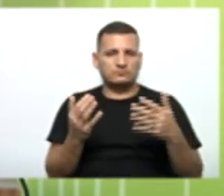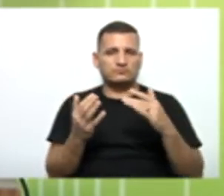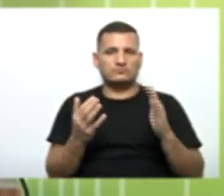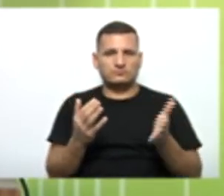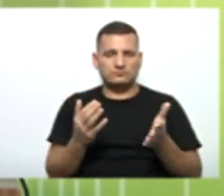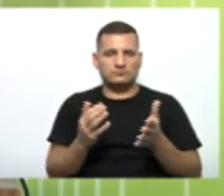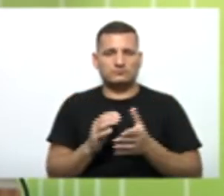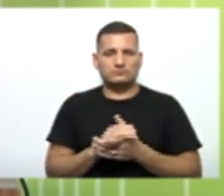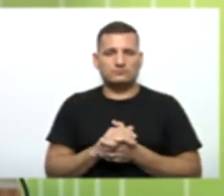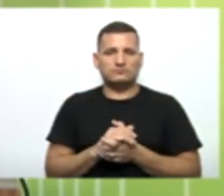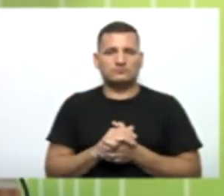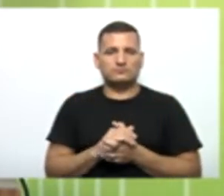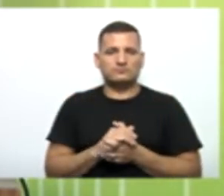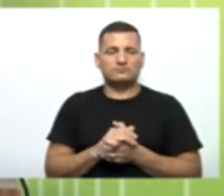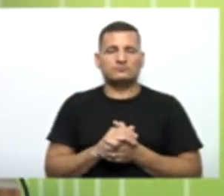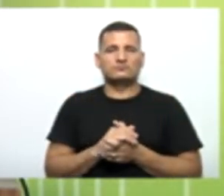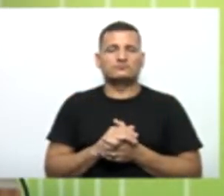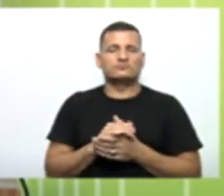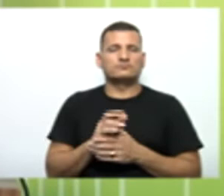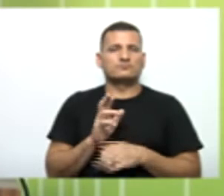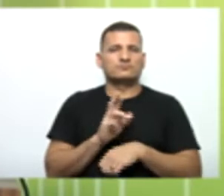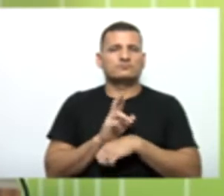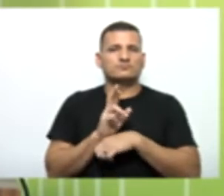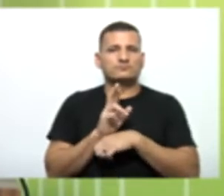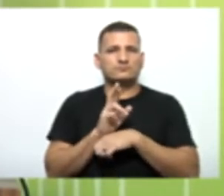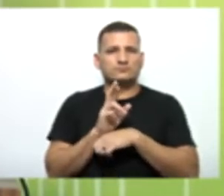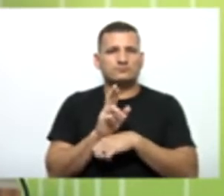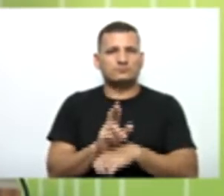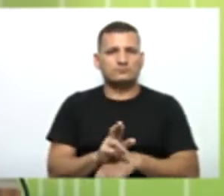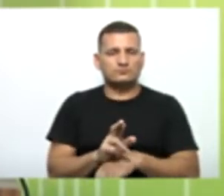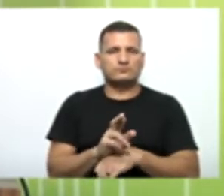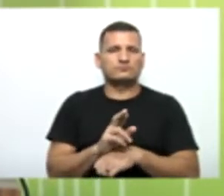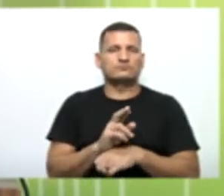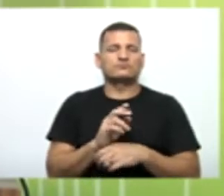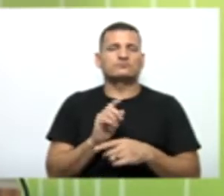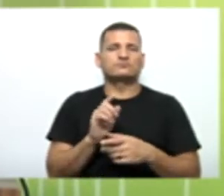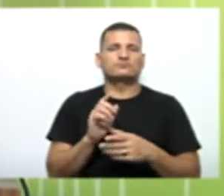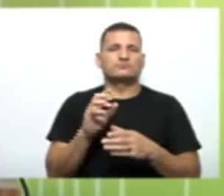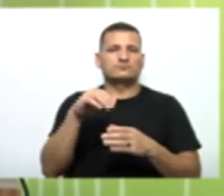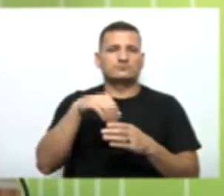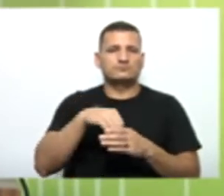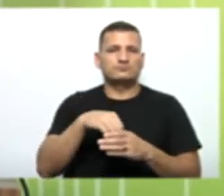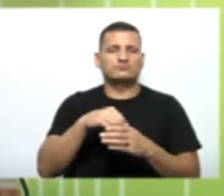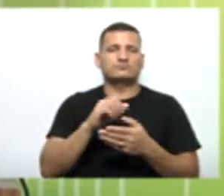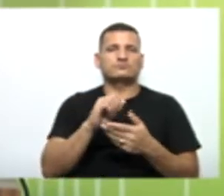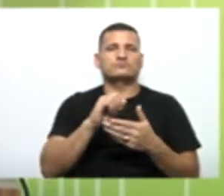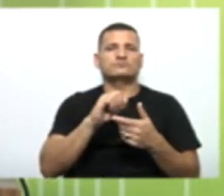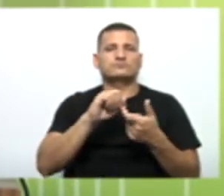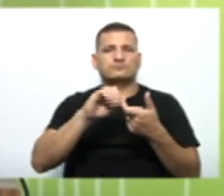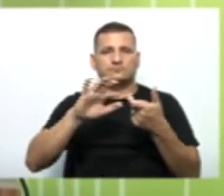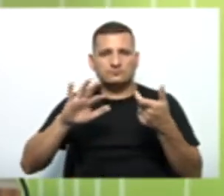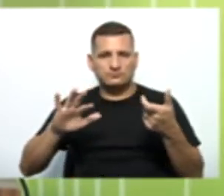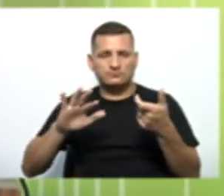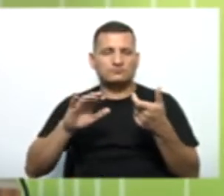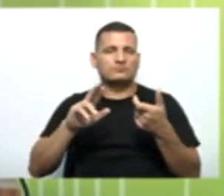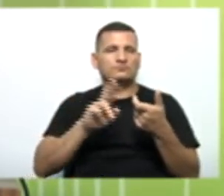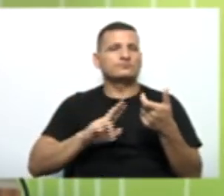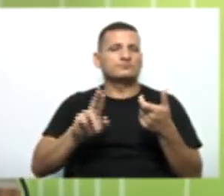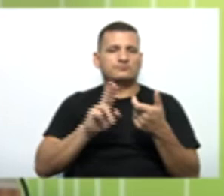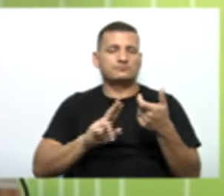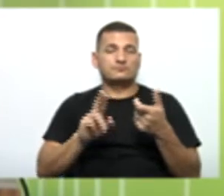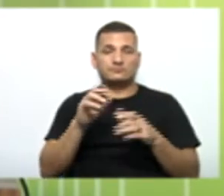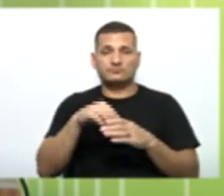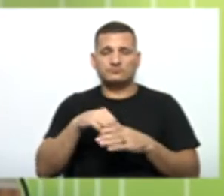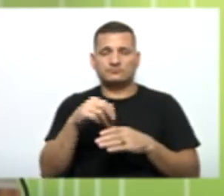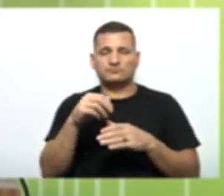cada recurso desses de composição, de extensão, vai ser utilizado no sistema que